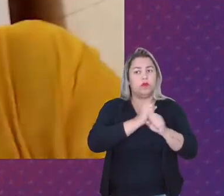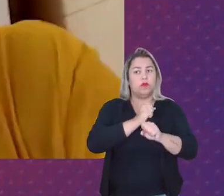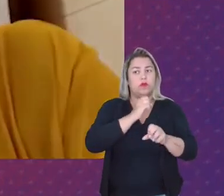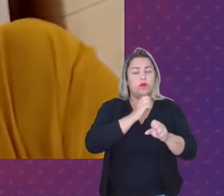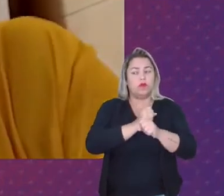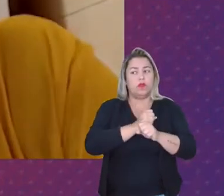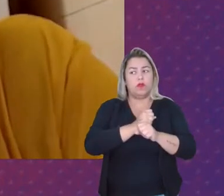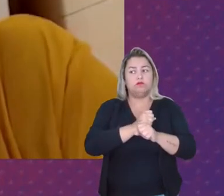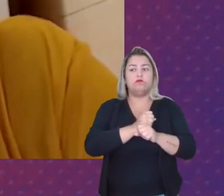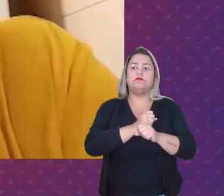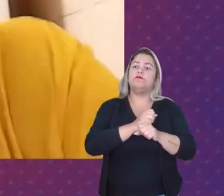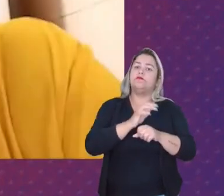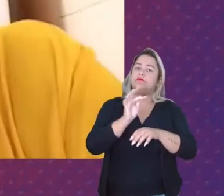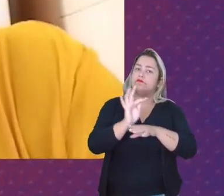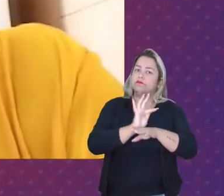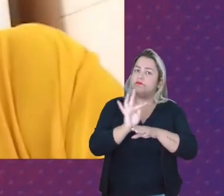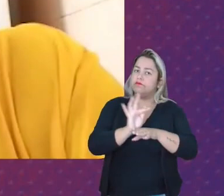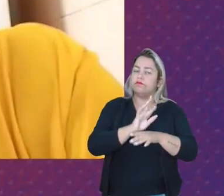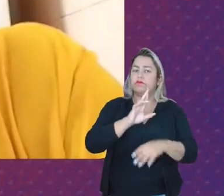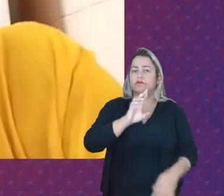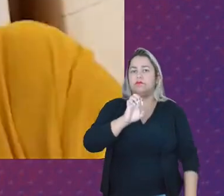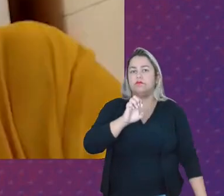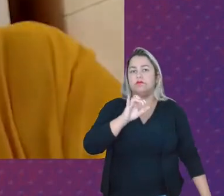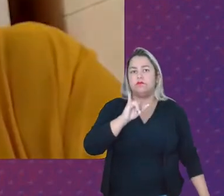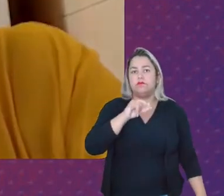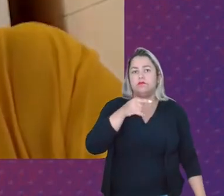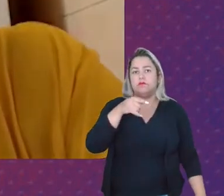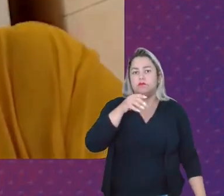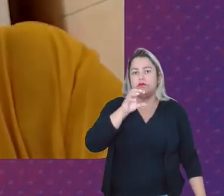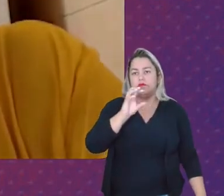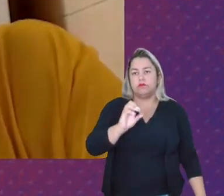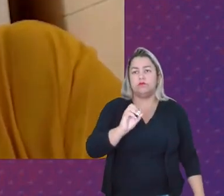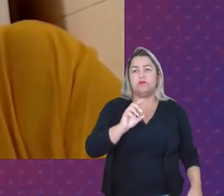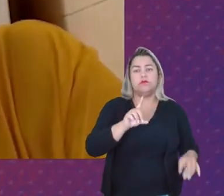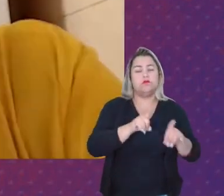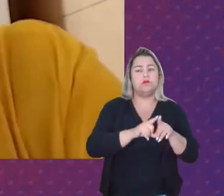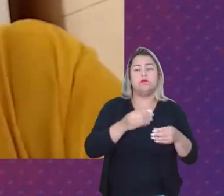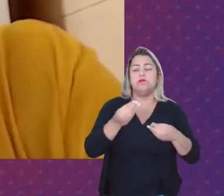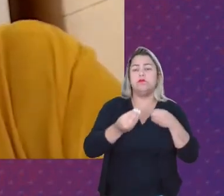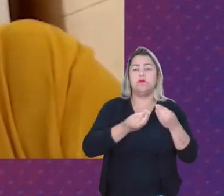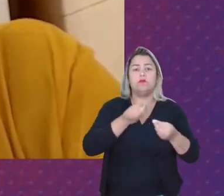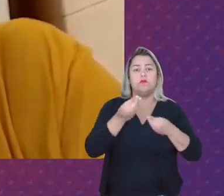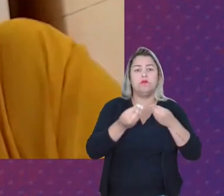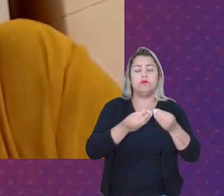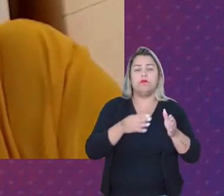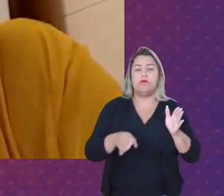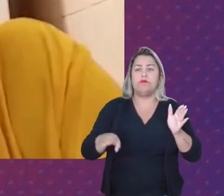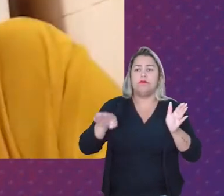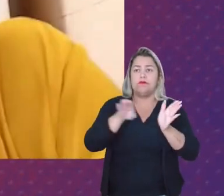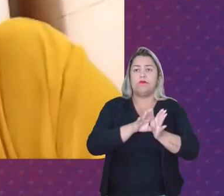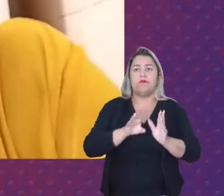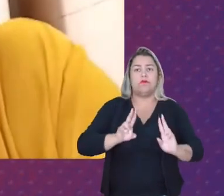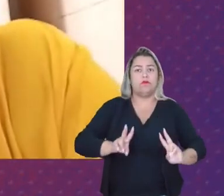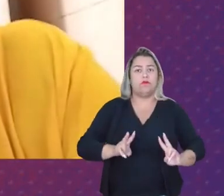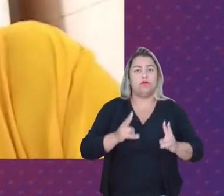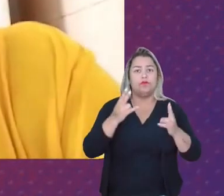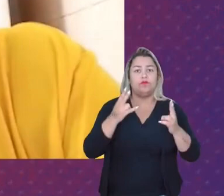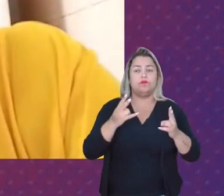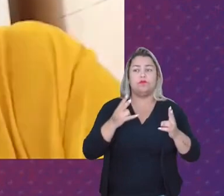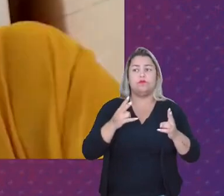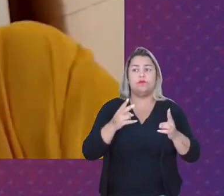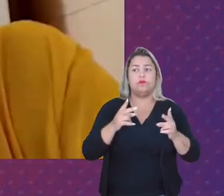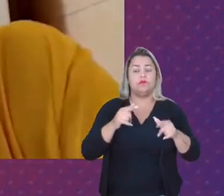tem a simulação do cálculo de rescisão, ela tem a simulação de como chegar ao valor da hora extra